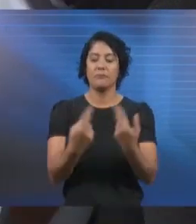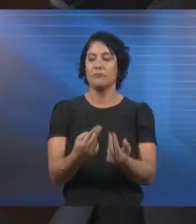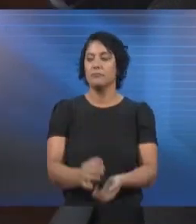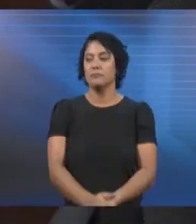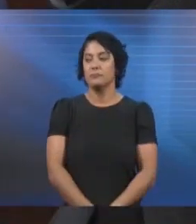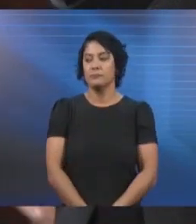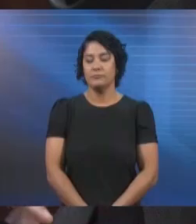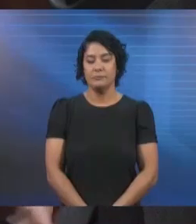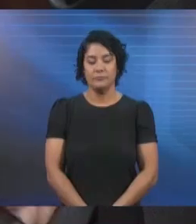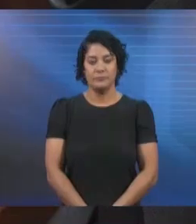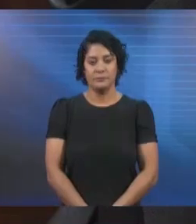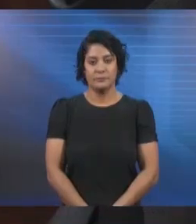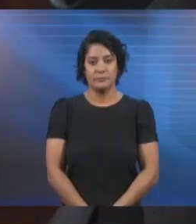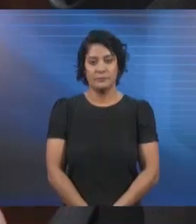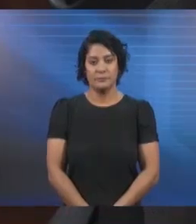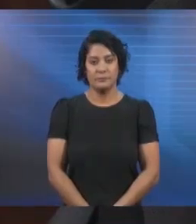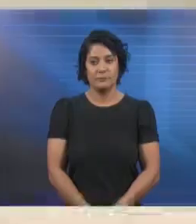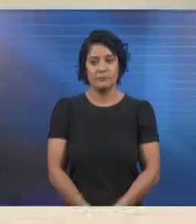a